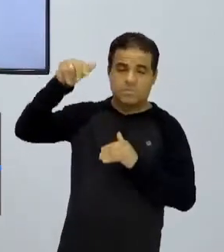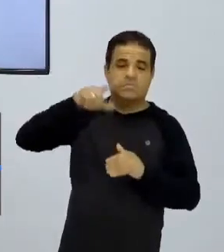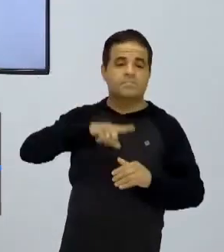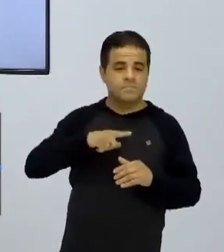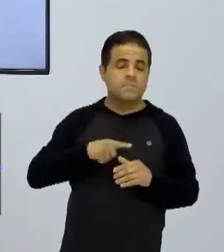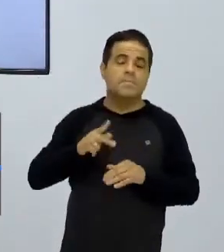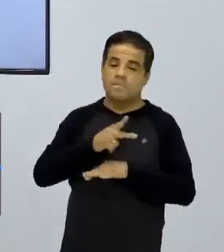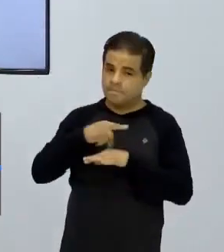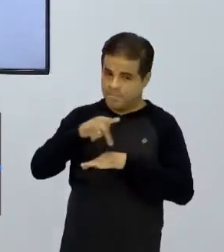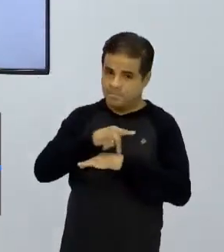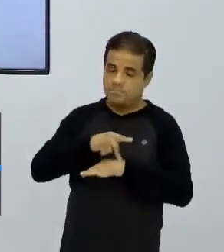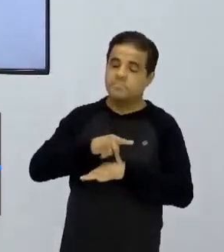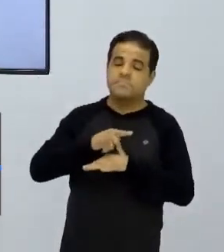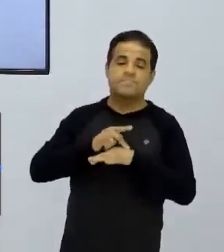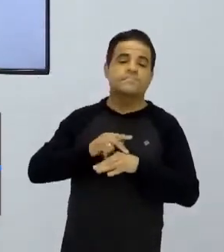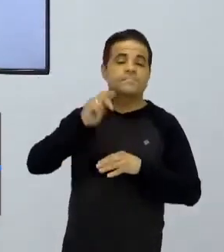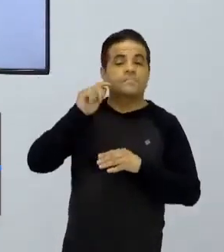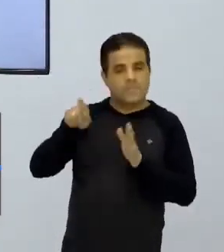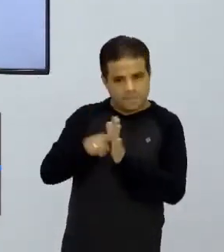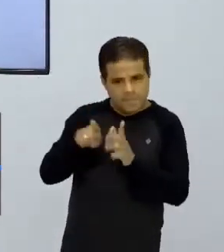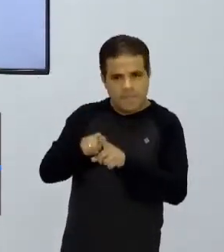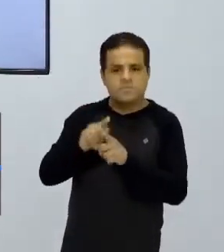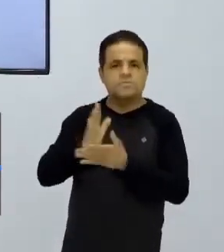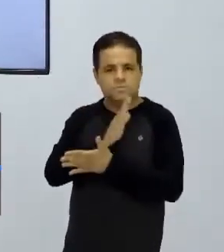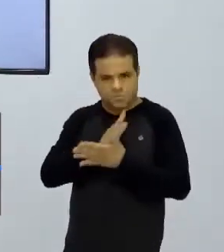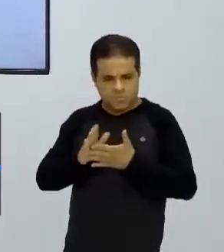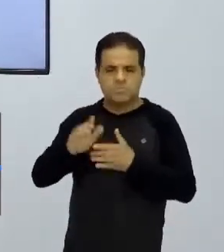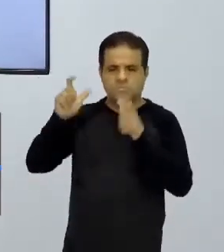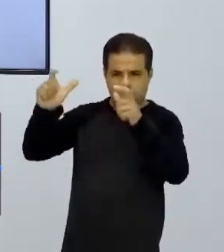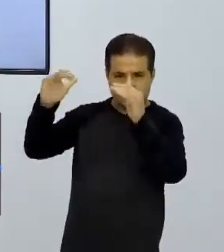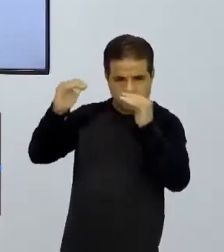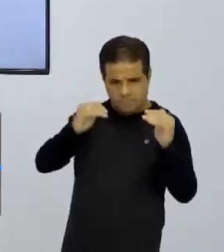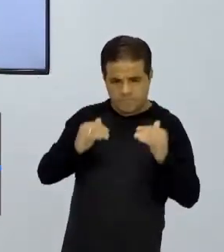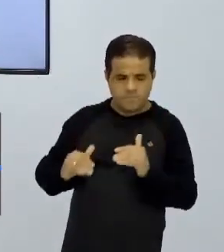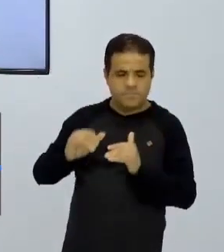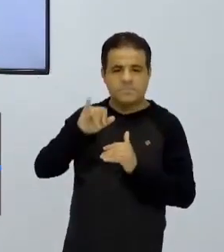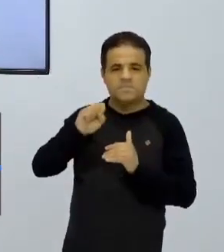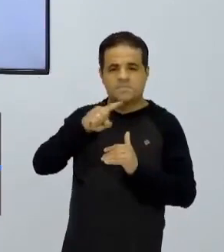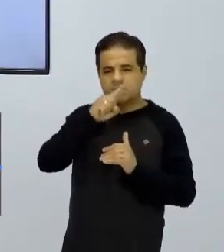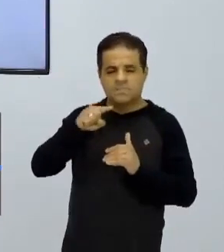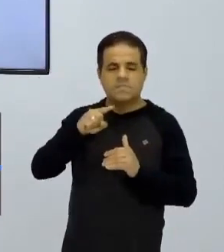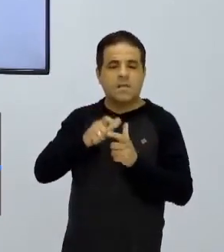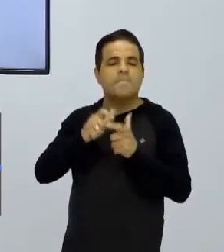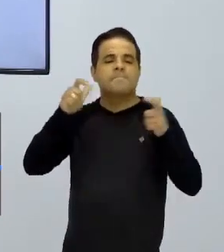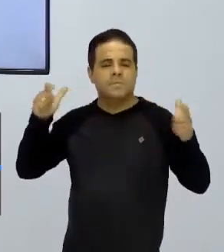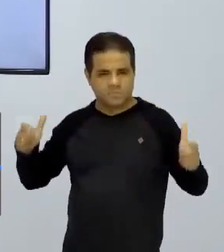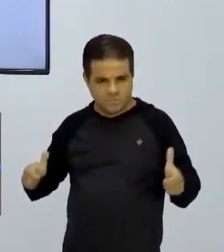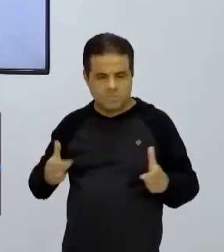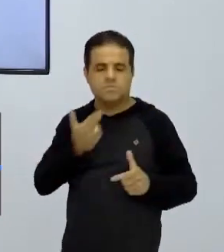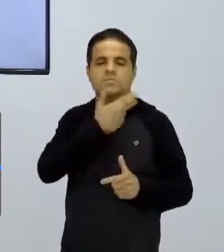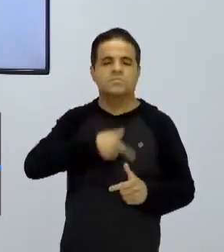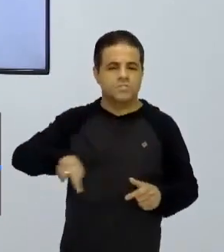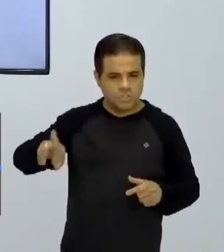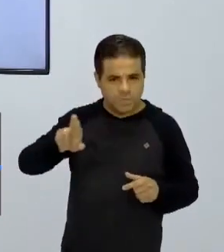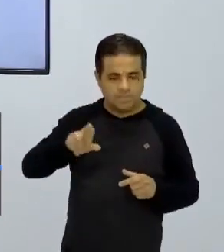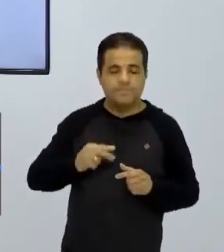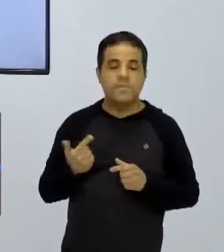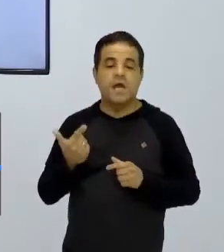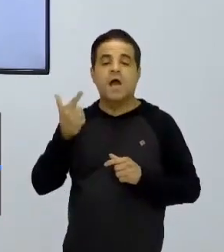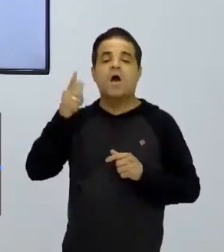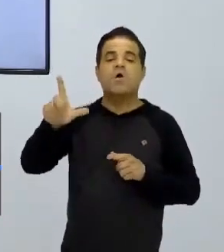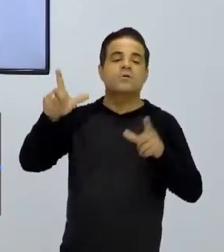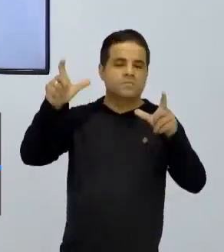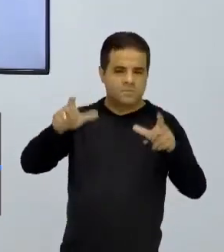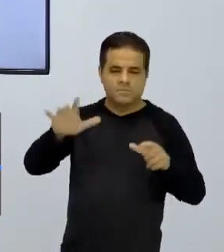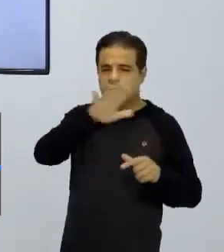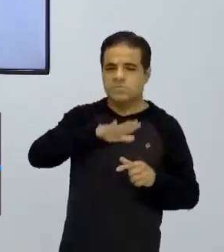que temos aí países da África subsaariana que tem lá o islamismo como, né, maioria religiosa. A outra